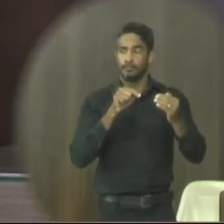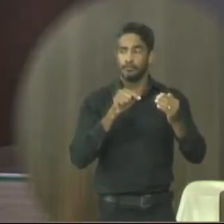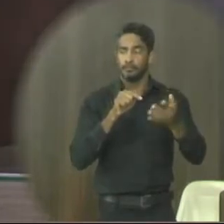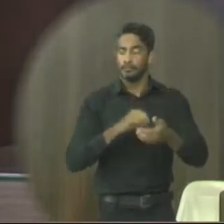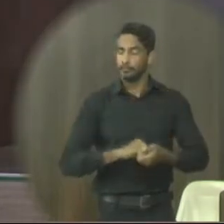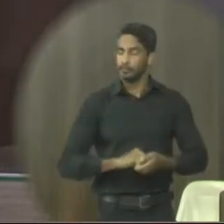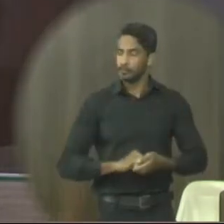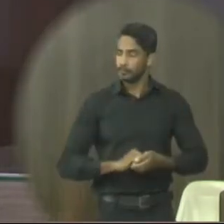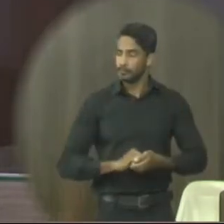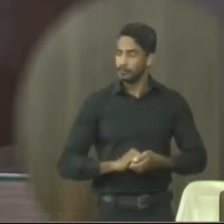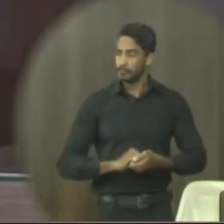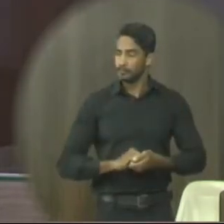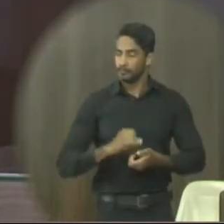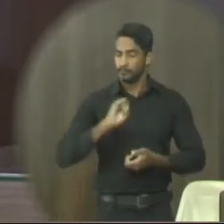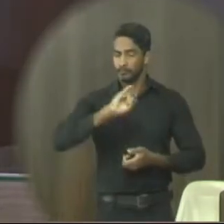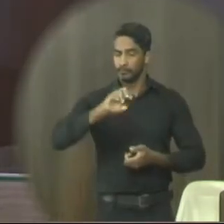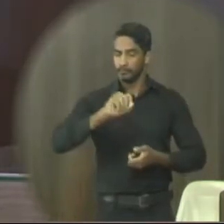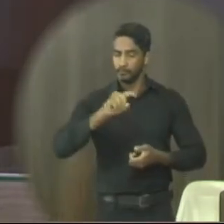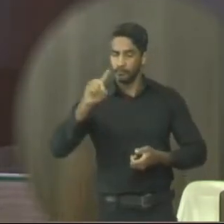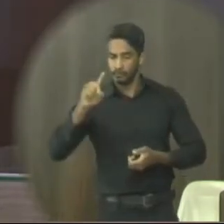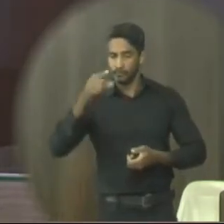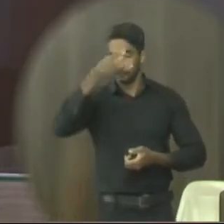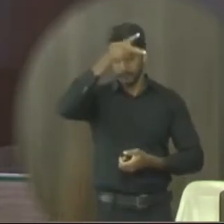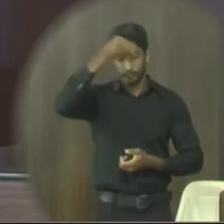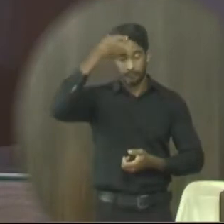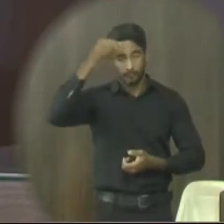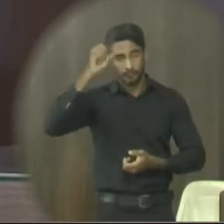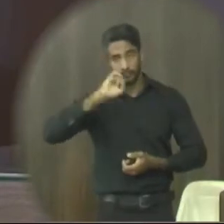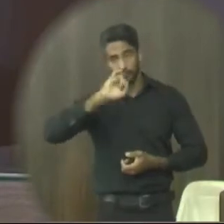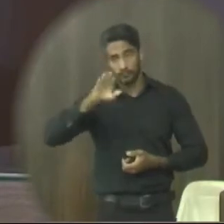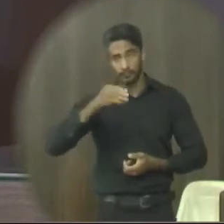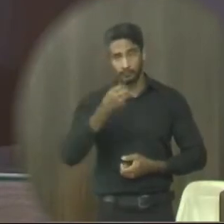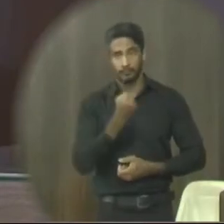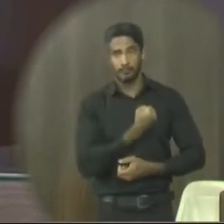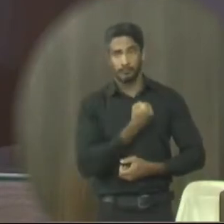consideração. Anteciosamente, José Aparecido Mendes, prefeito, e